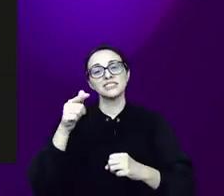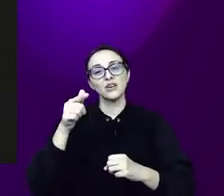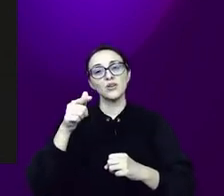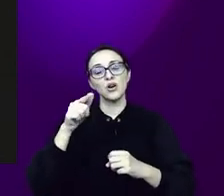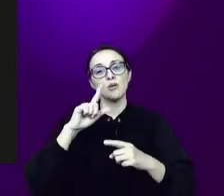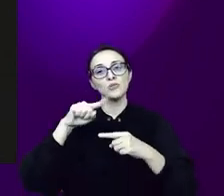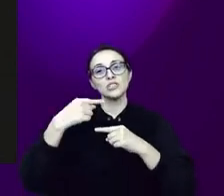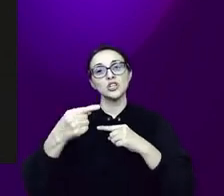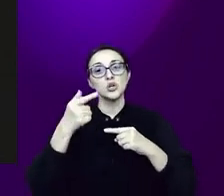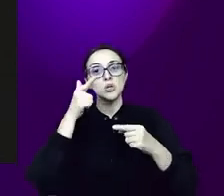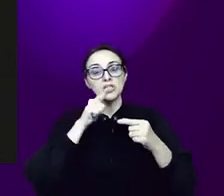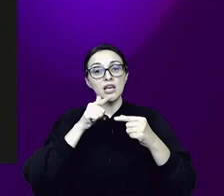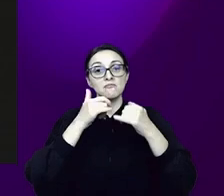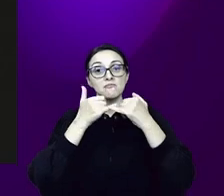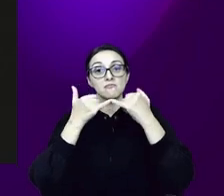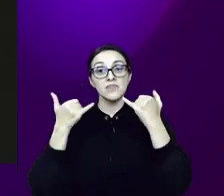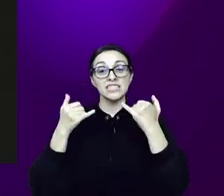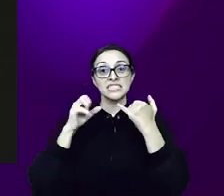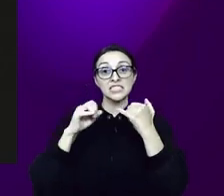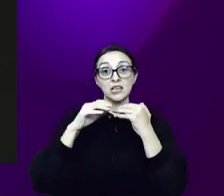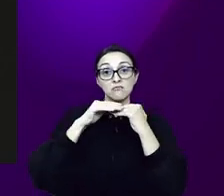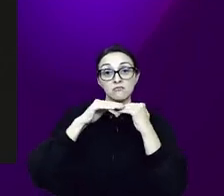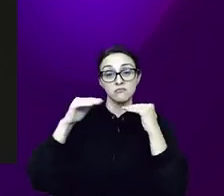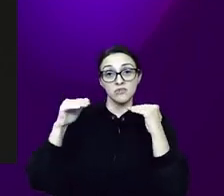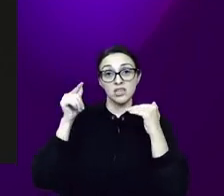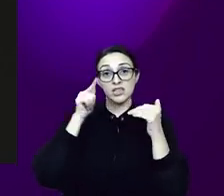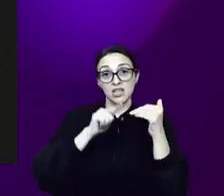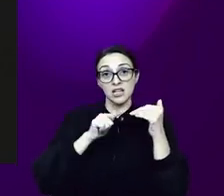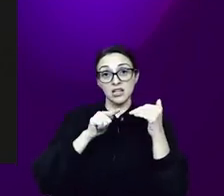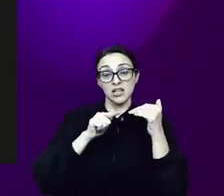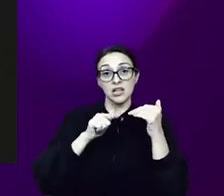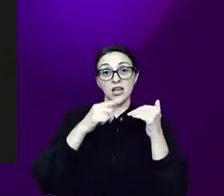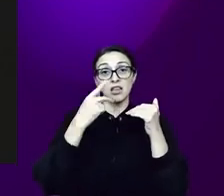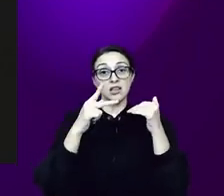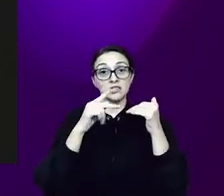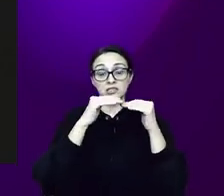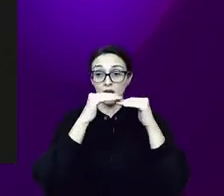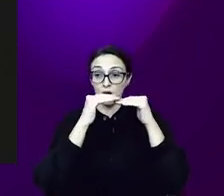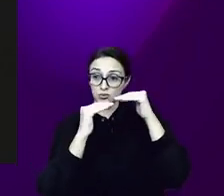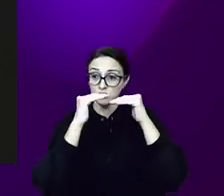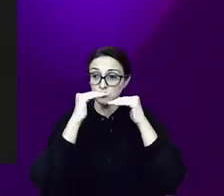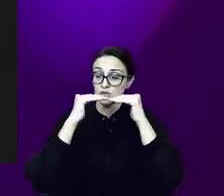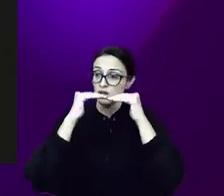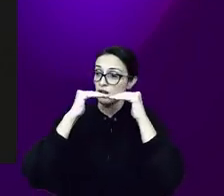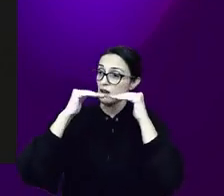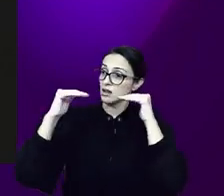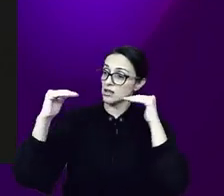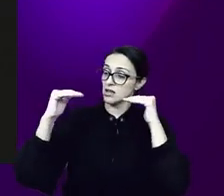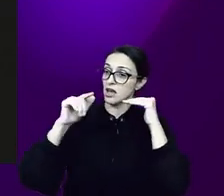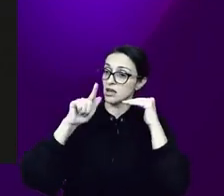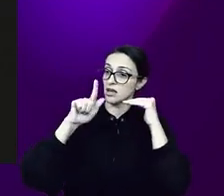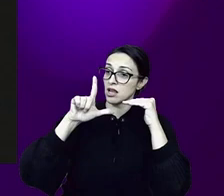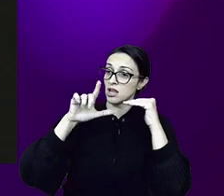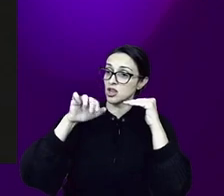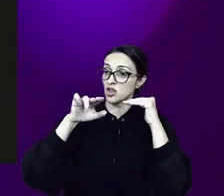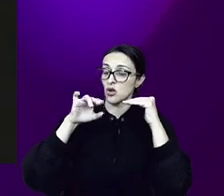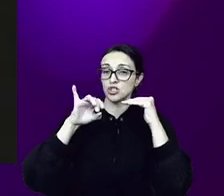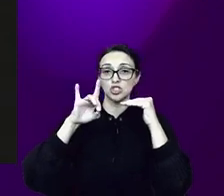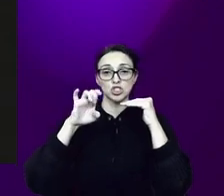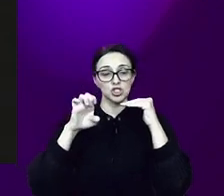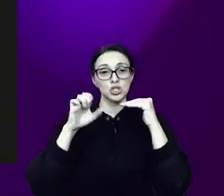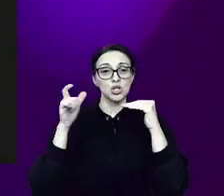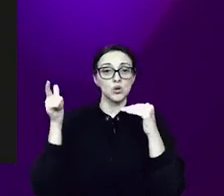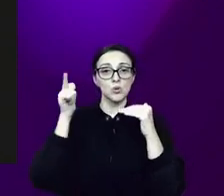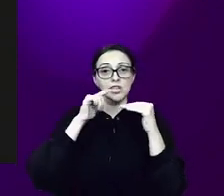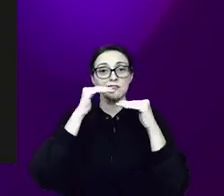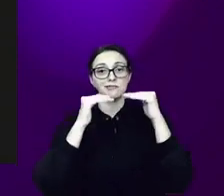Se você corrige a angulação da glenoide, você tenta restaurar a joint line, que é a altura ou a linha nativa da glenoide, você consegue